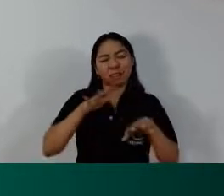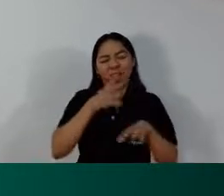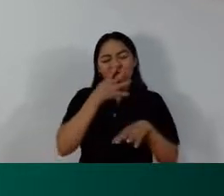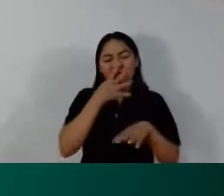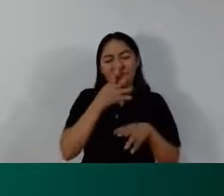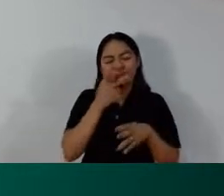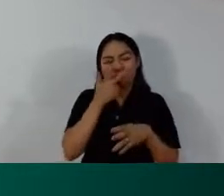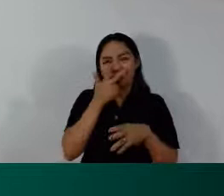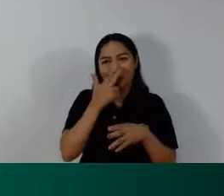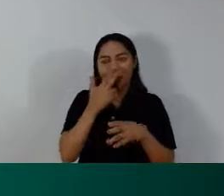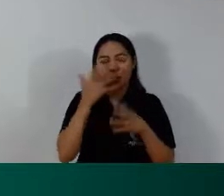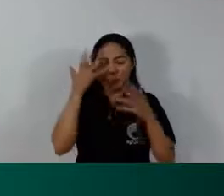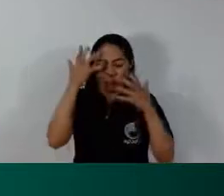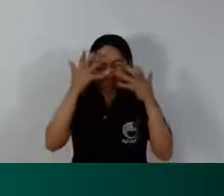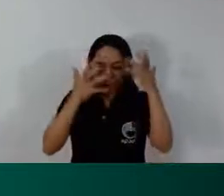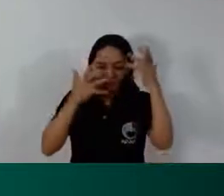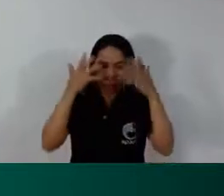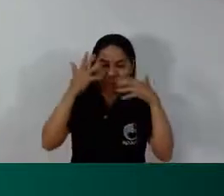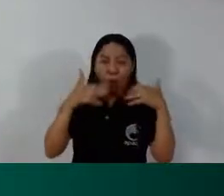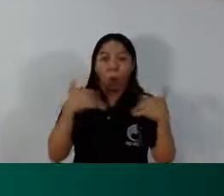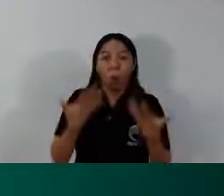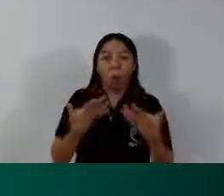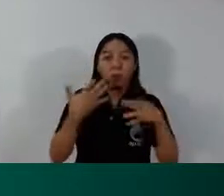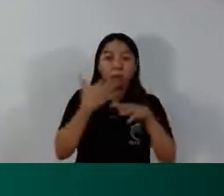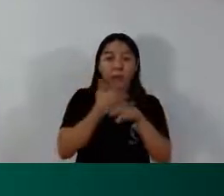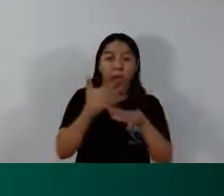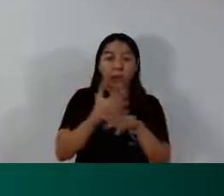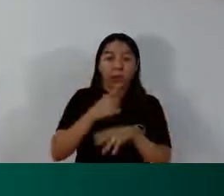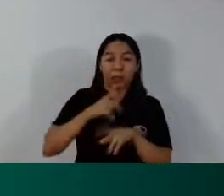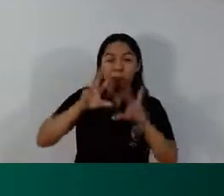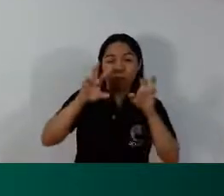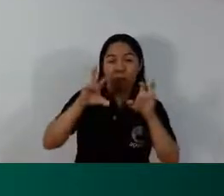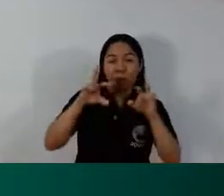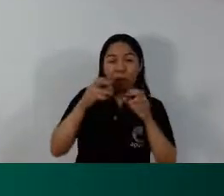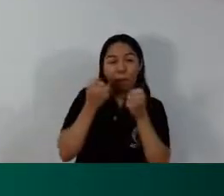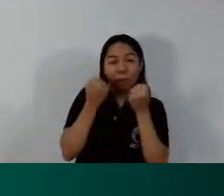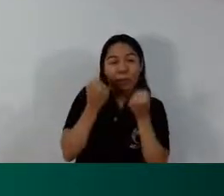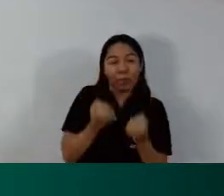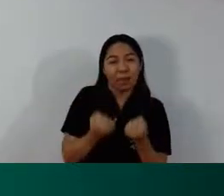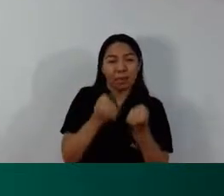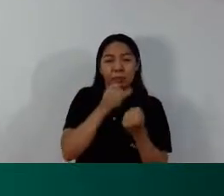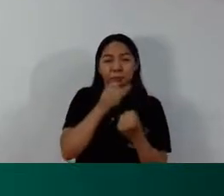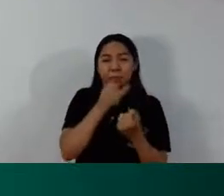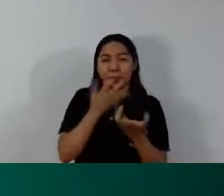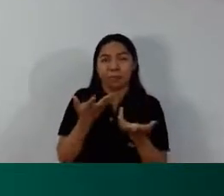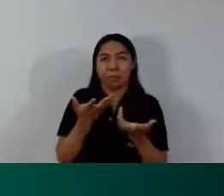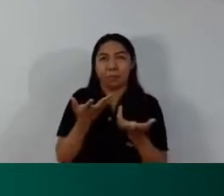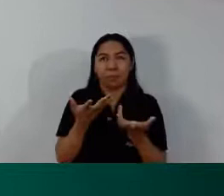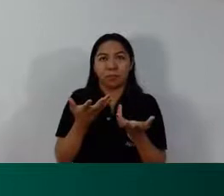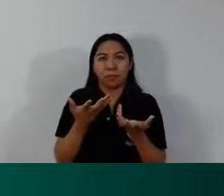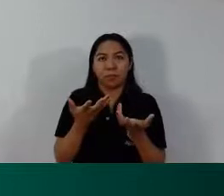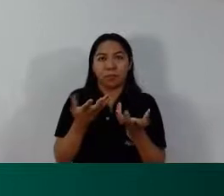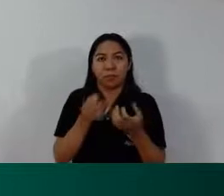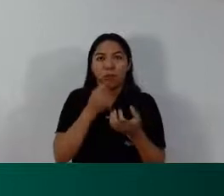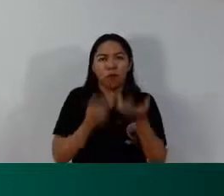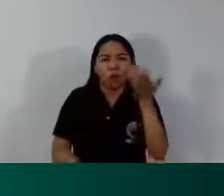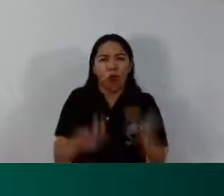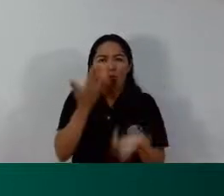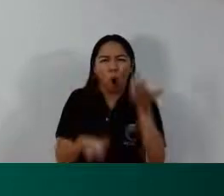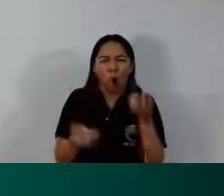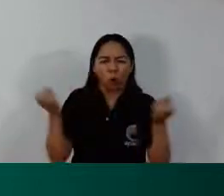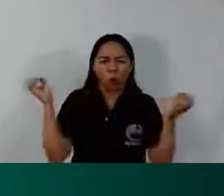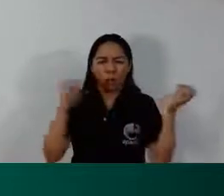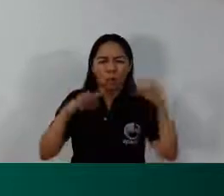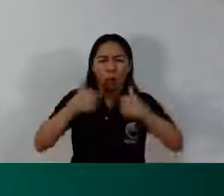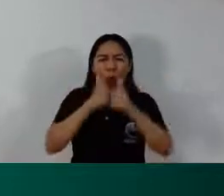tira o sono às vezes quando a cidade está com um assunto muito pesado na cidade terá uma som tacando fogo não estão